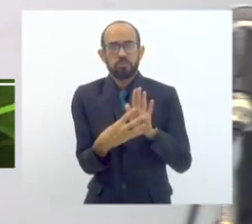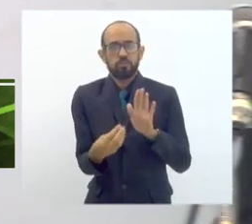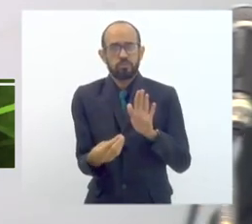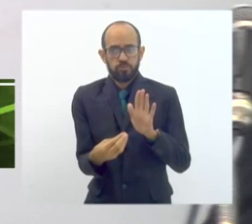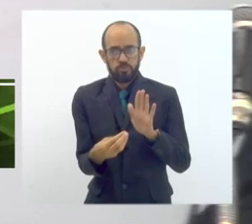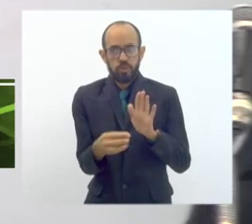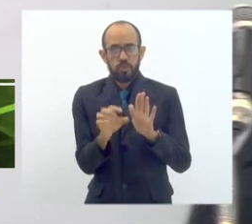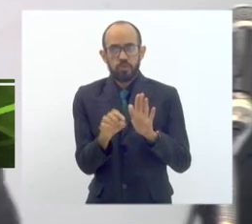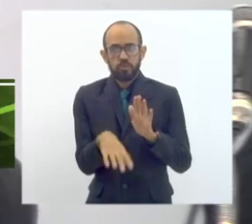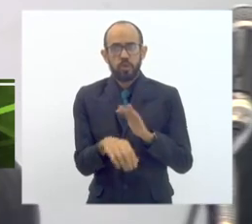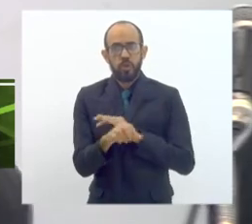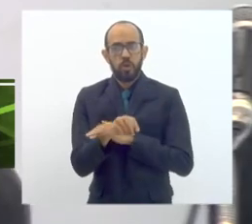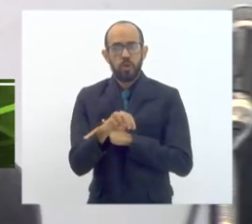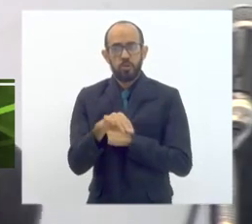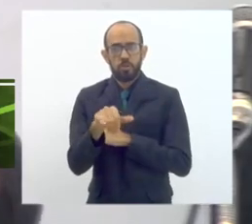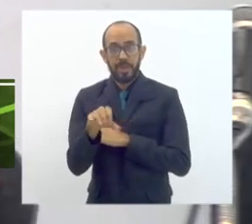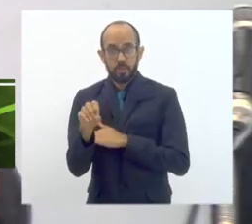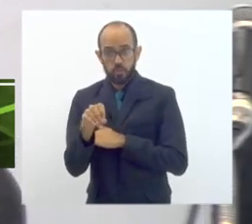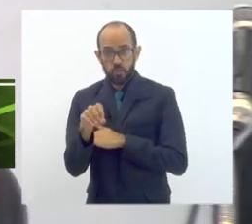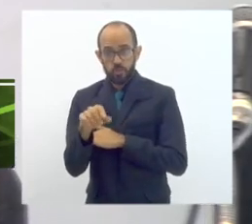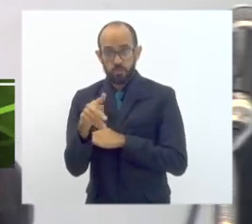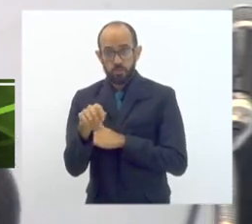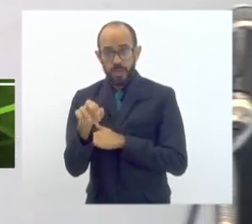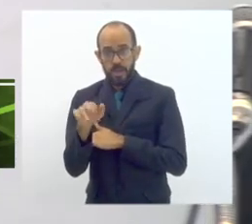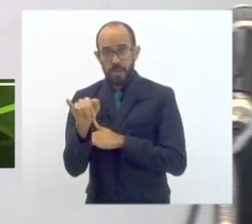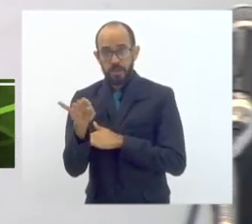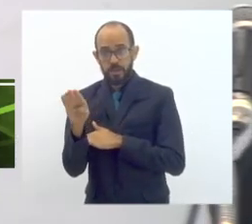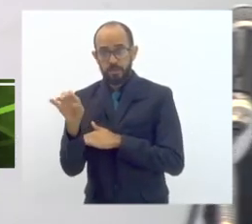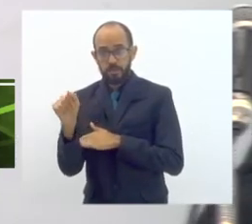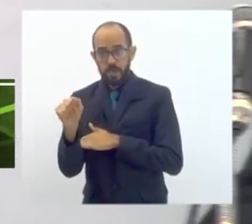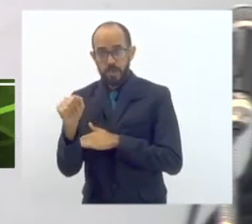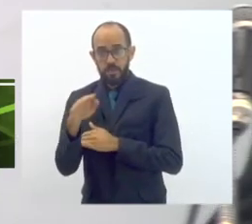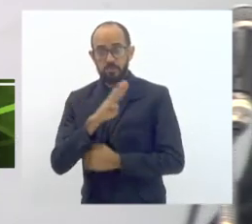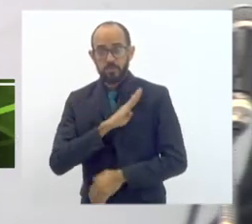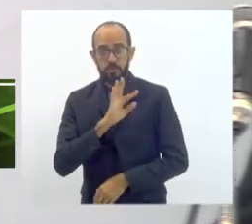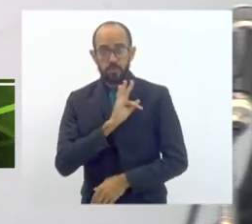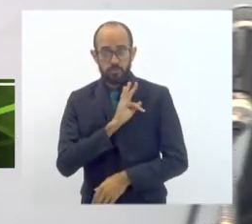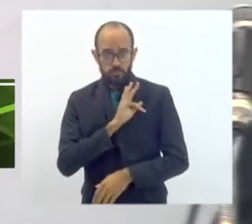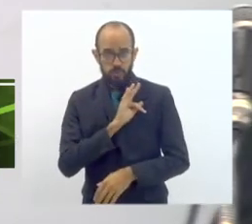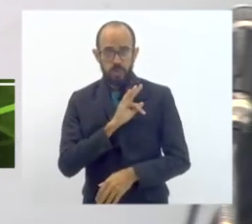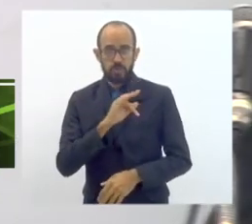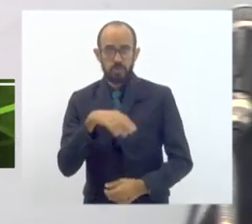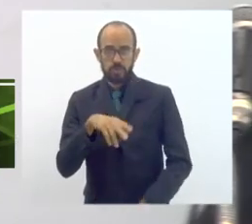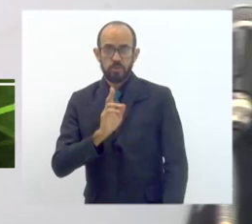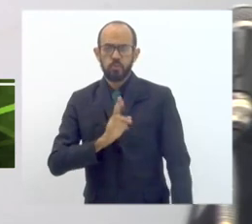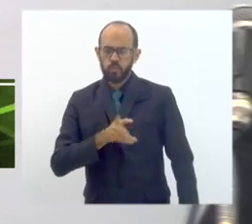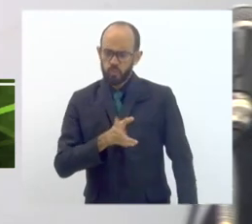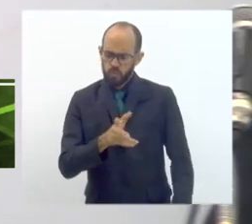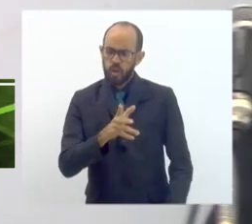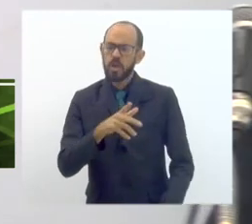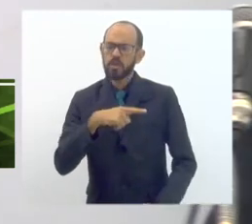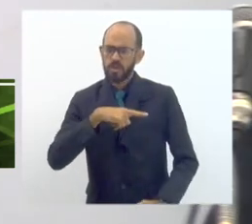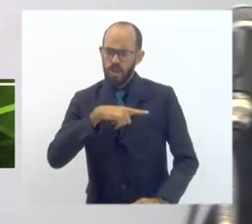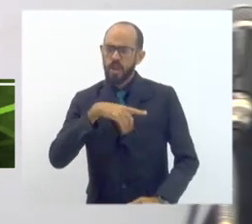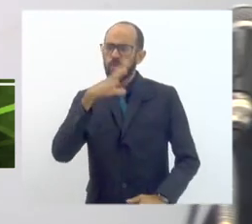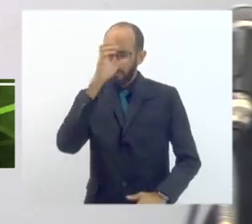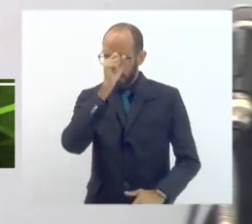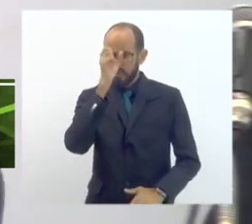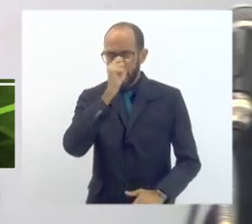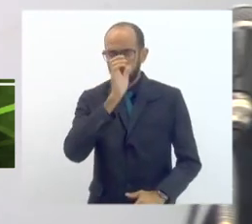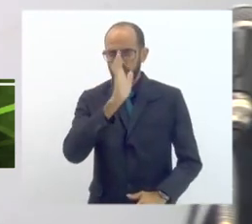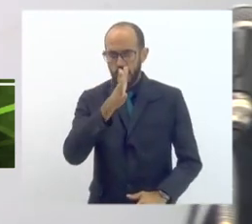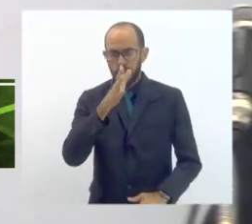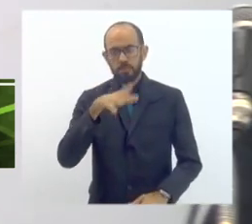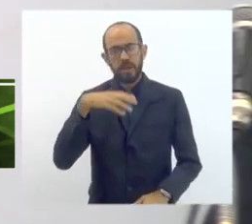e Baixada Fluminense, que tem hoje consórcios que não paralisaram e que tem um processo contínuo de aprendizado, a gente hoje no Estado do Rio de